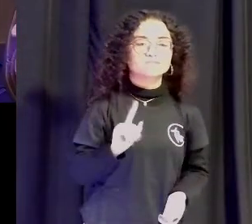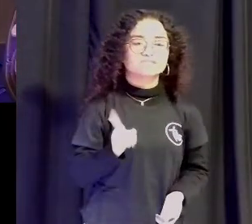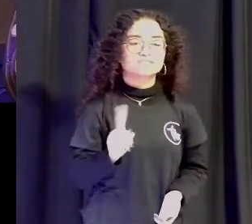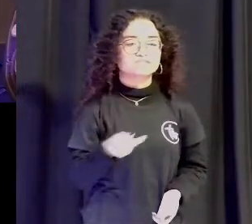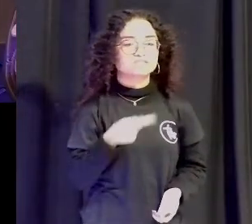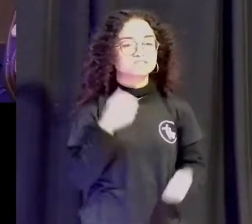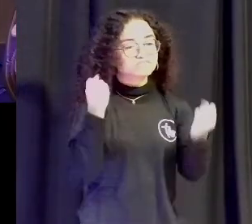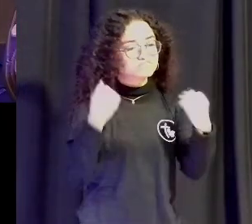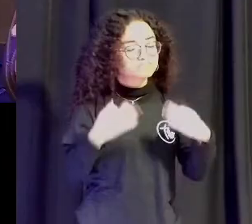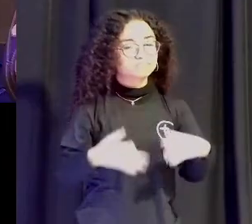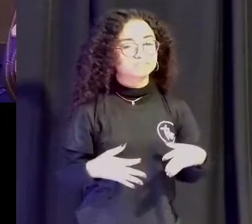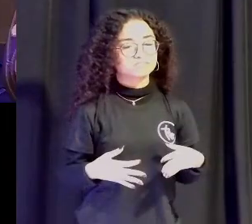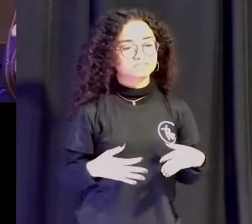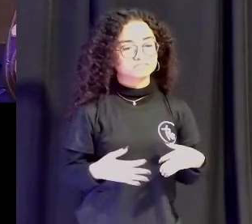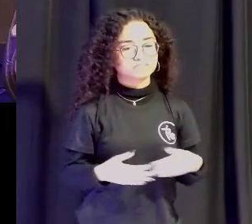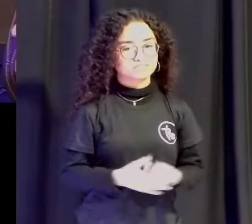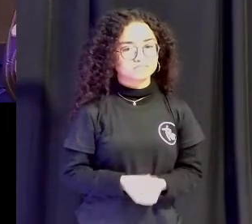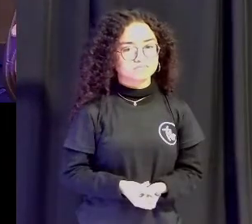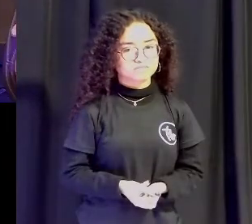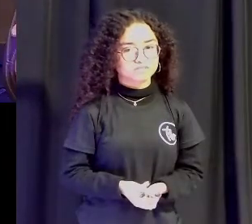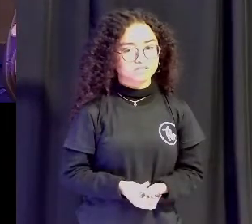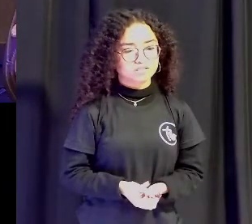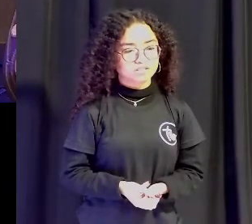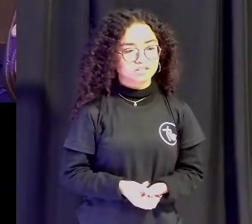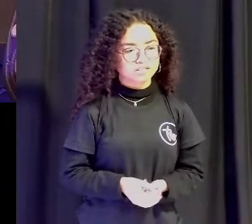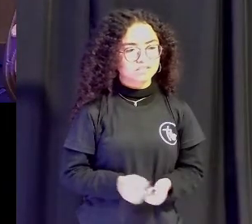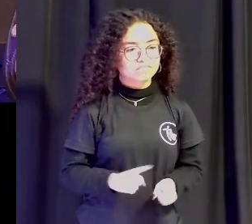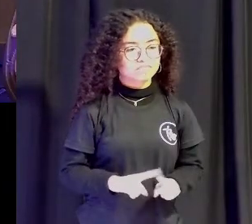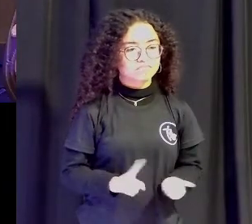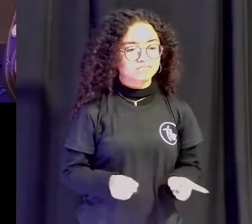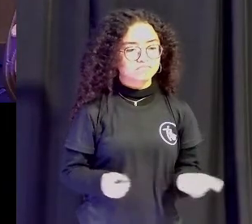mas é perfeitamente